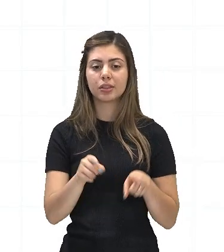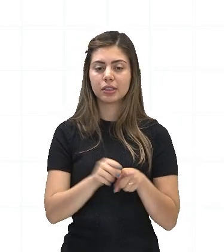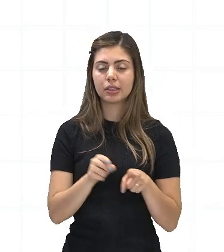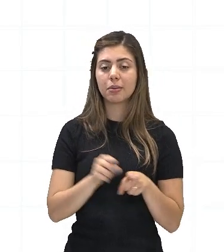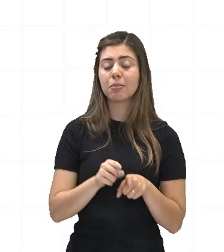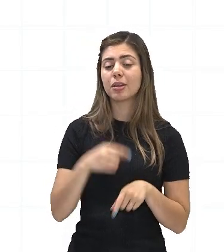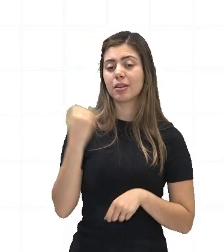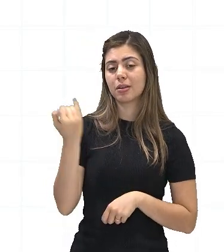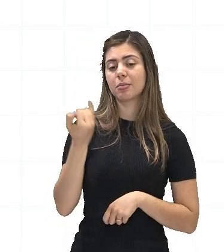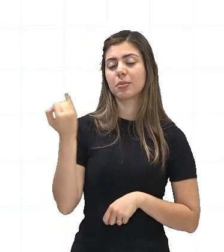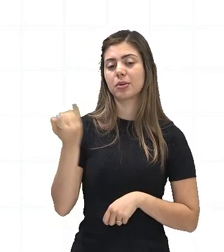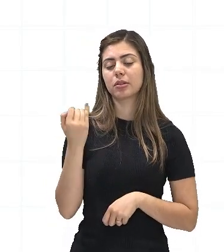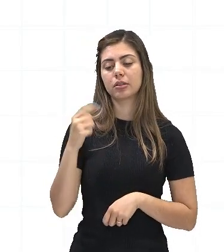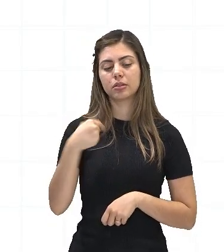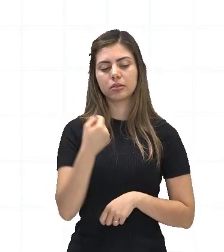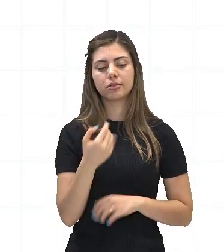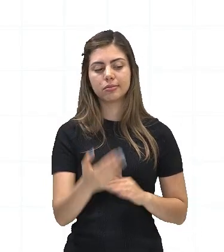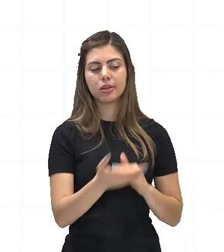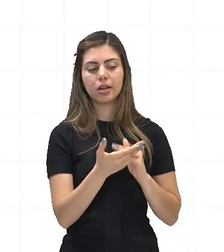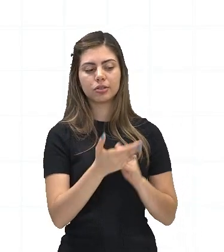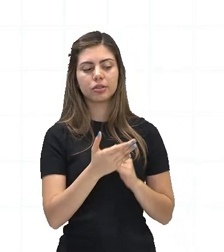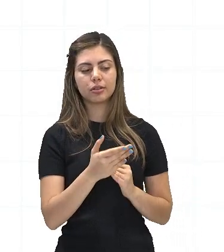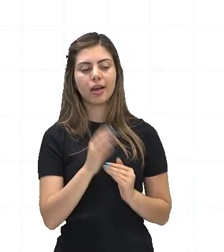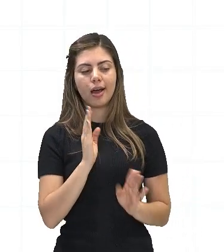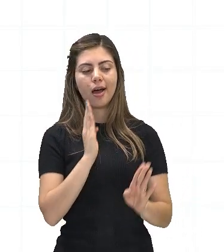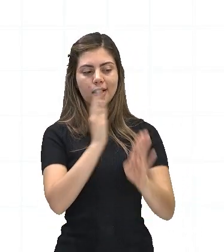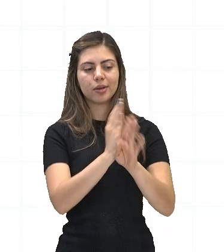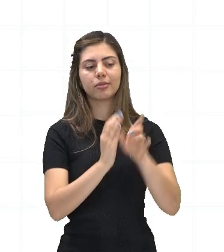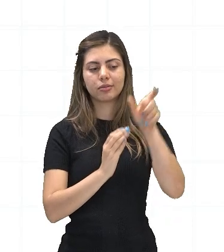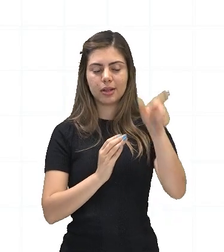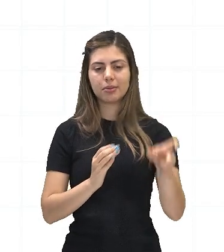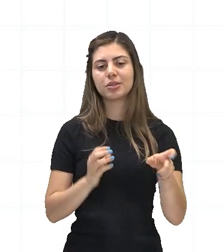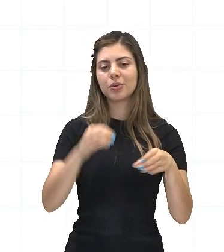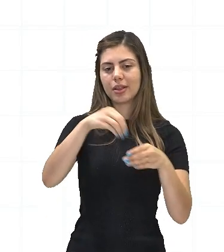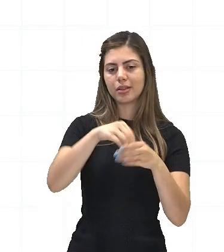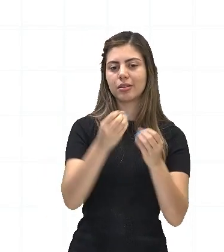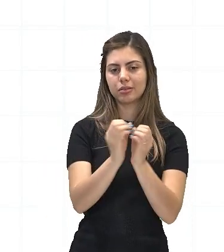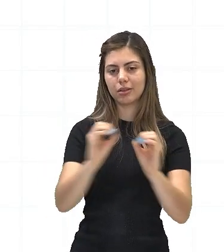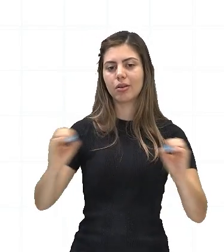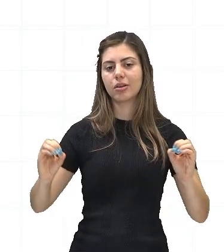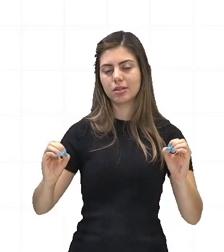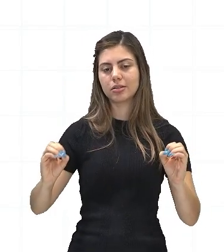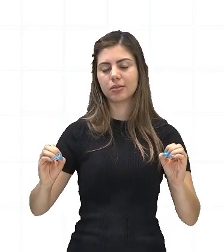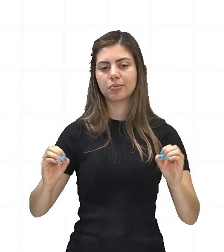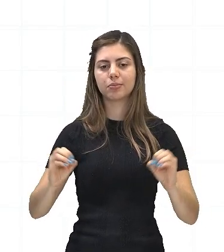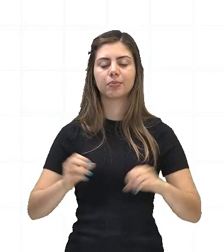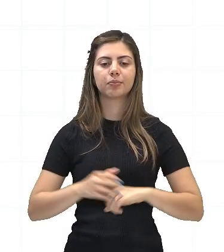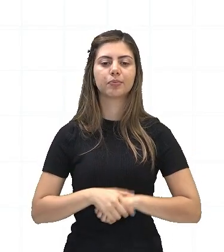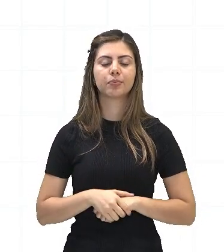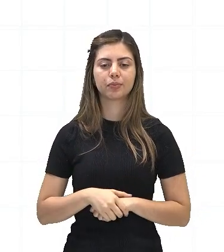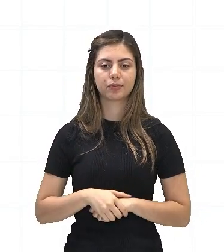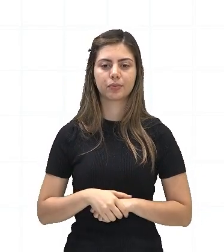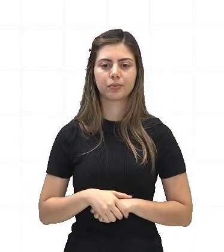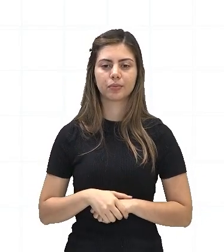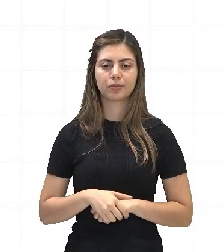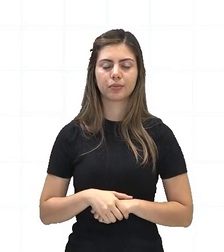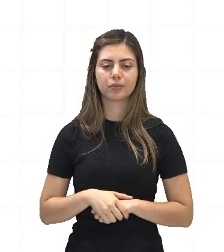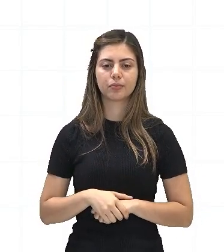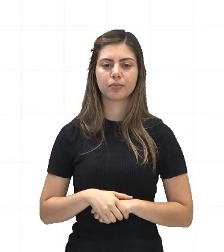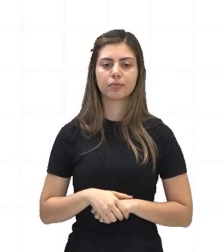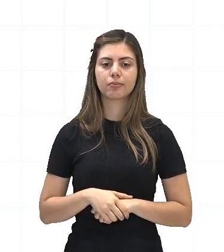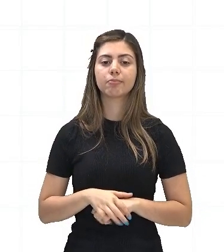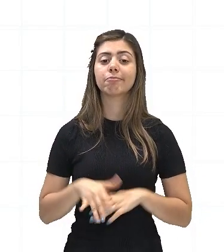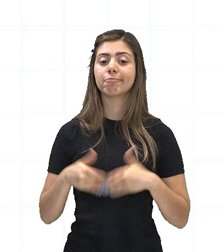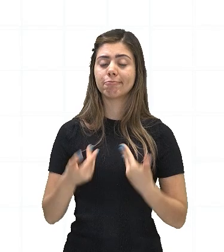porque ela pode me ajudar a definir o sujeito da minha oração nesse processo, identificar ali, determinar aquele sujeito. E esse tipo